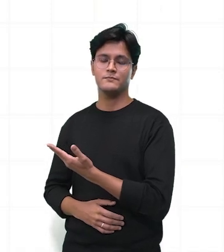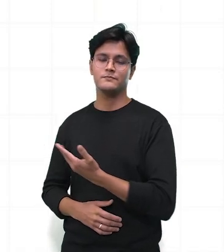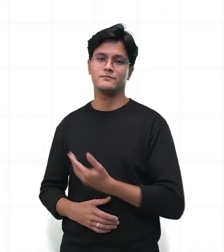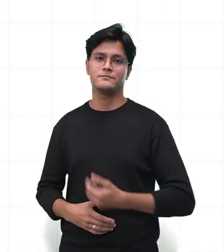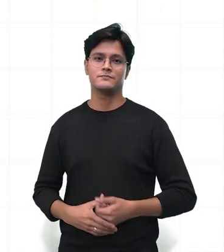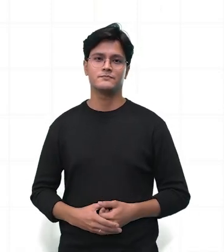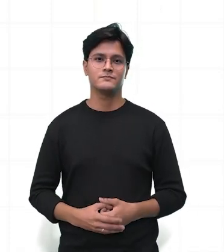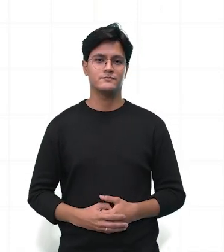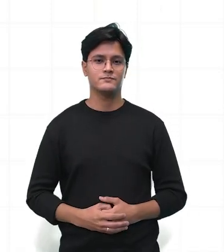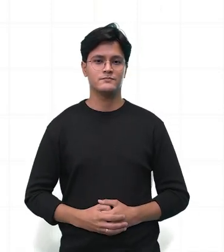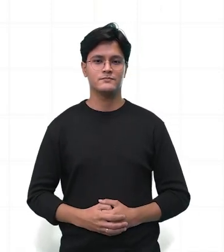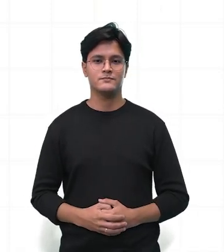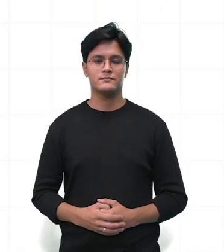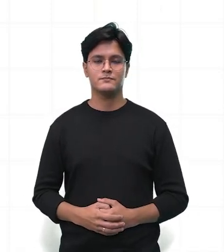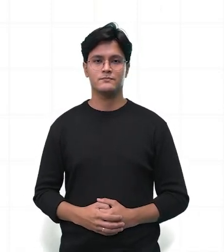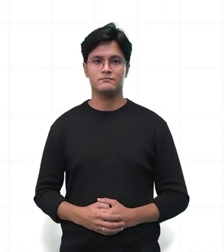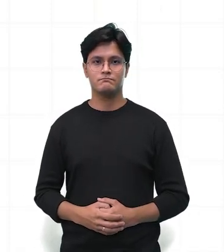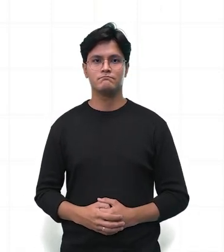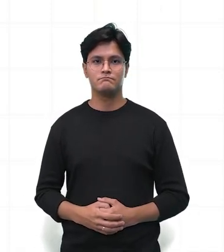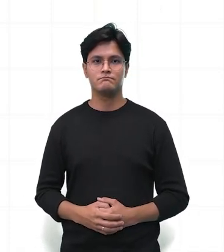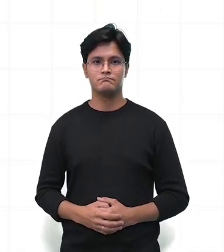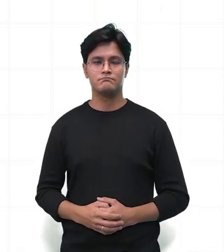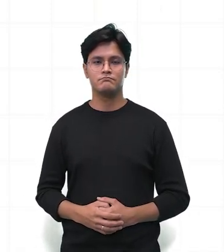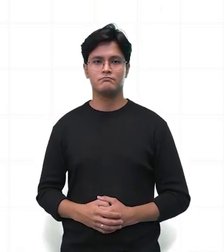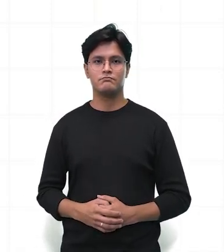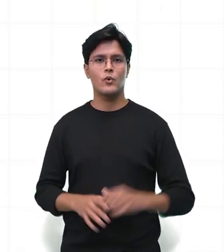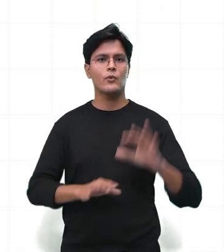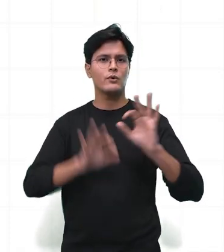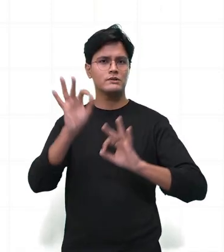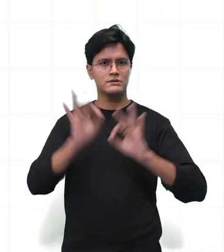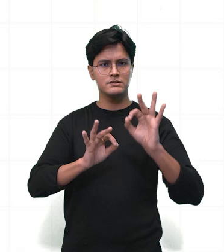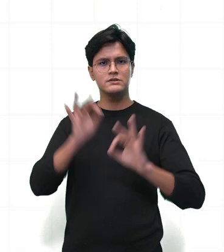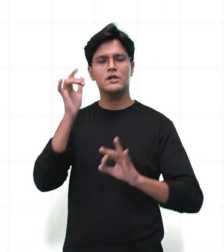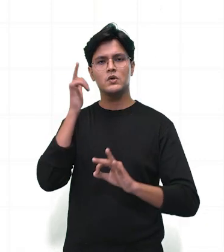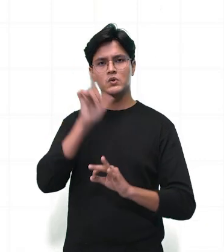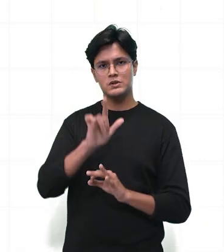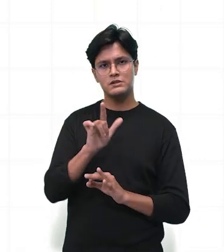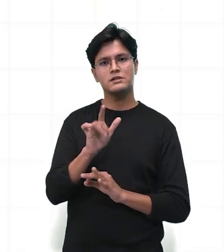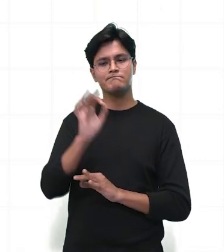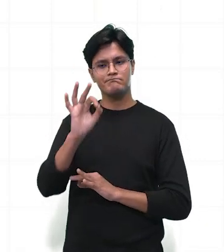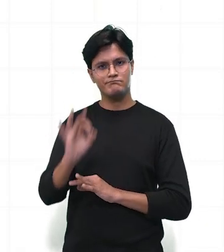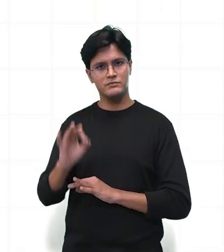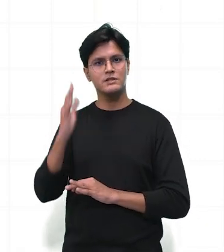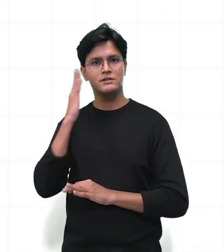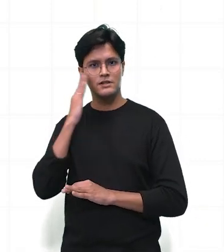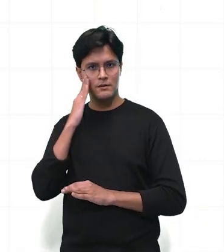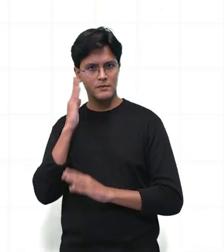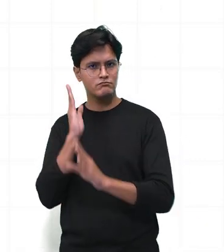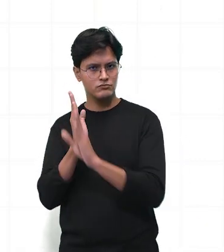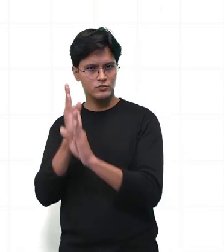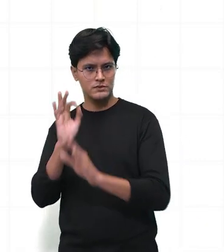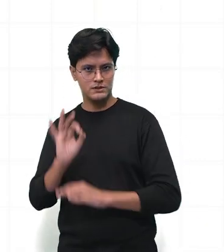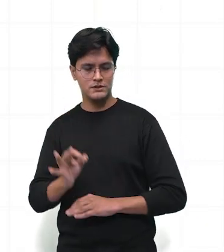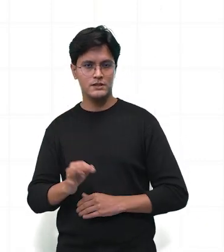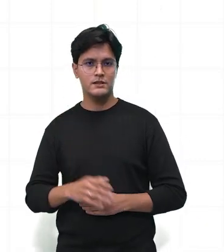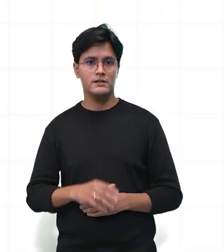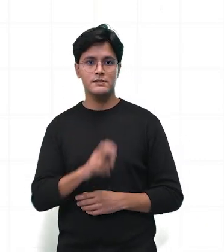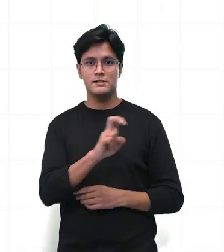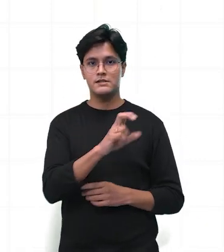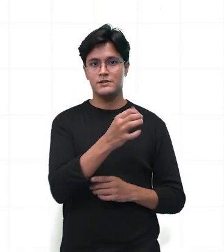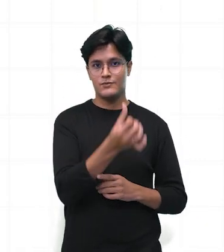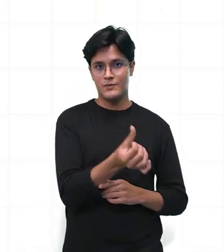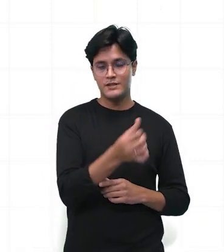montar para a gente poder chegar nessa taxa percentual. Então, de novo, ó, 56 correspondia